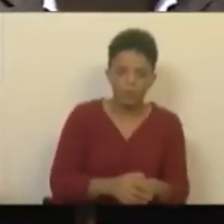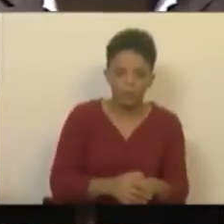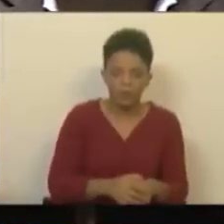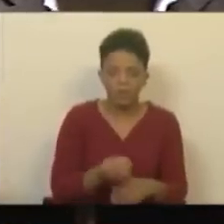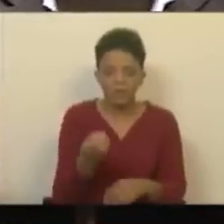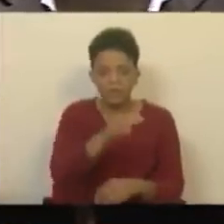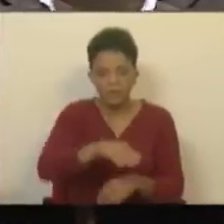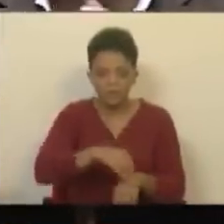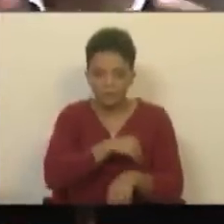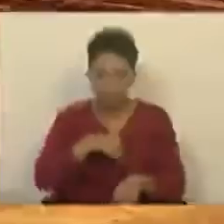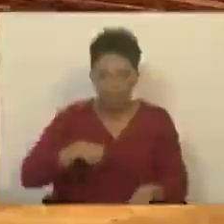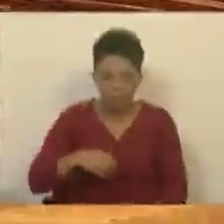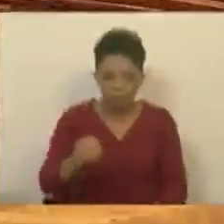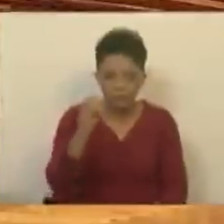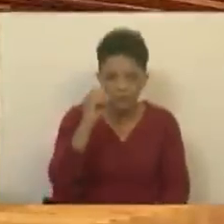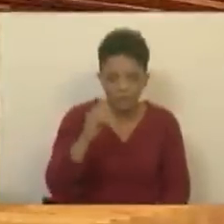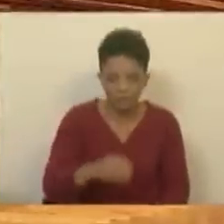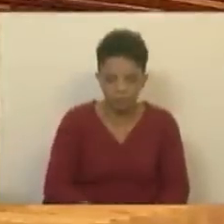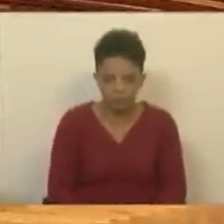pediatria